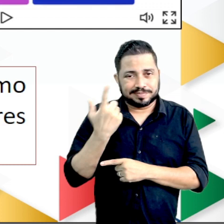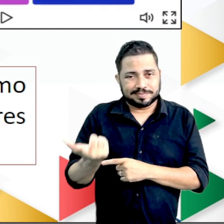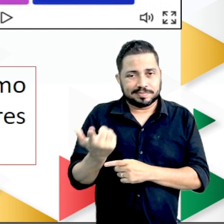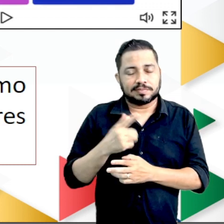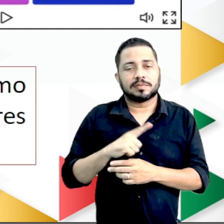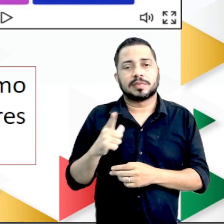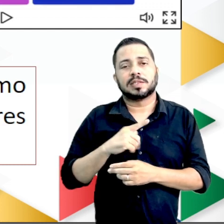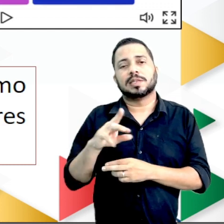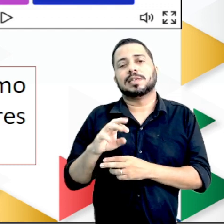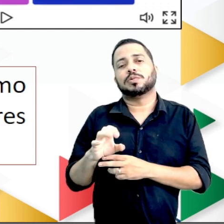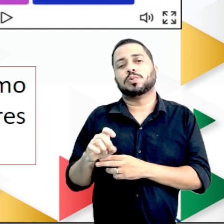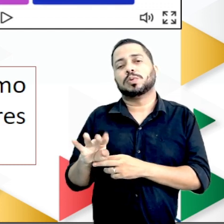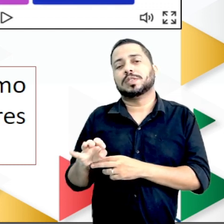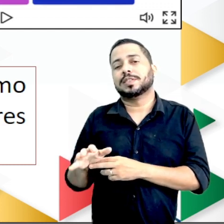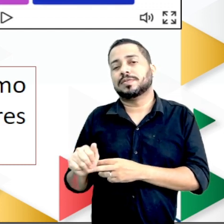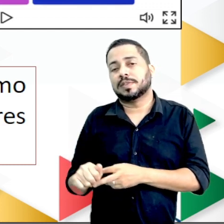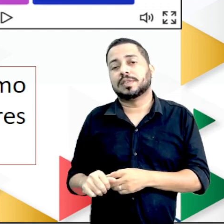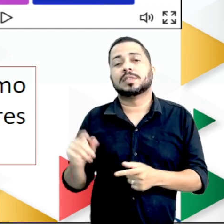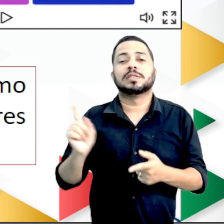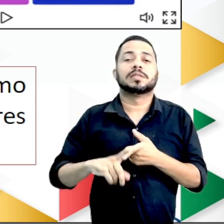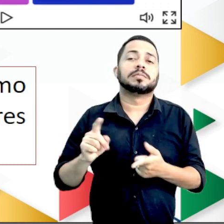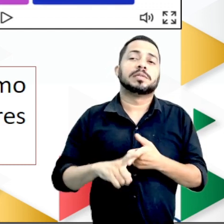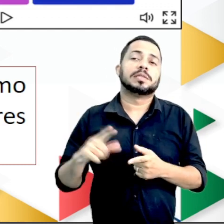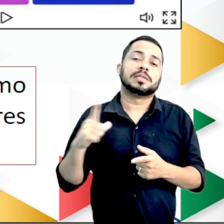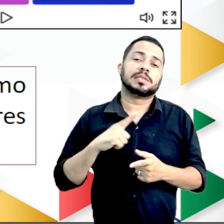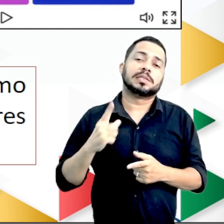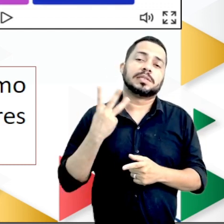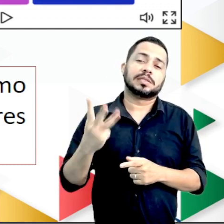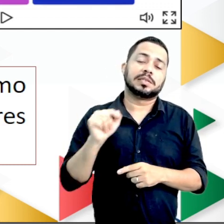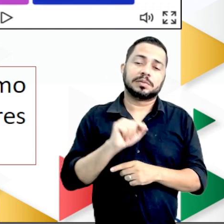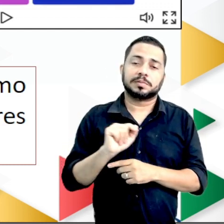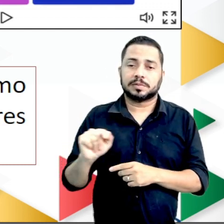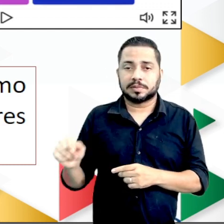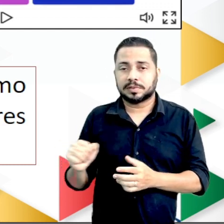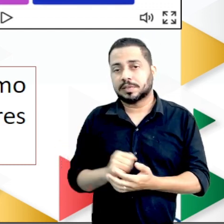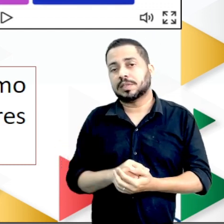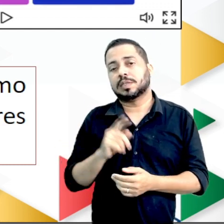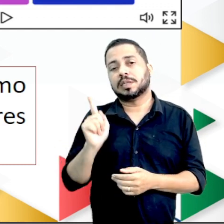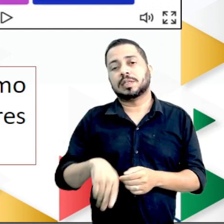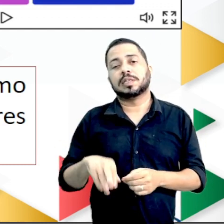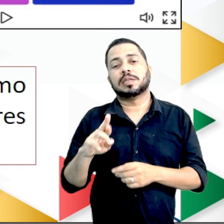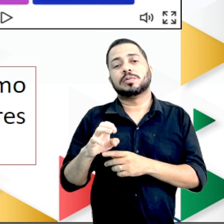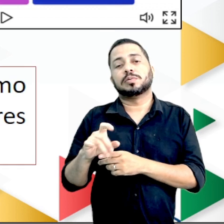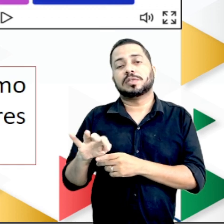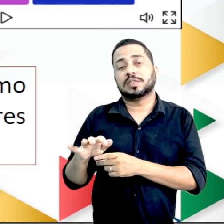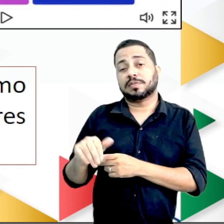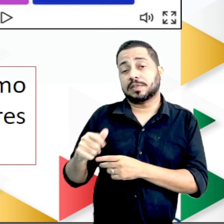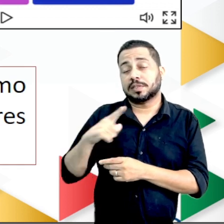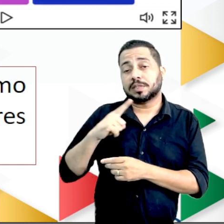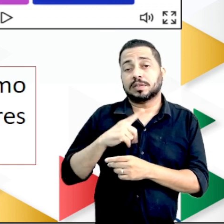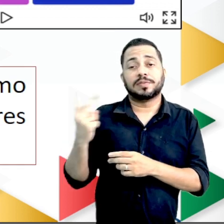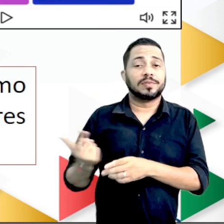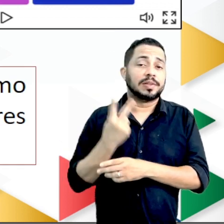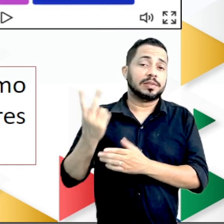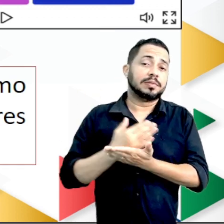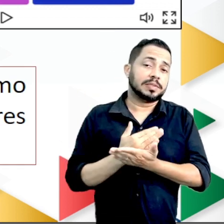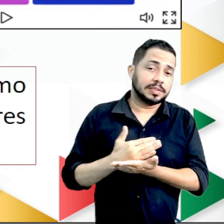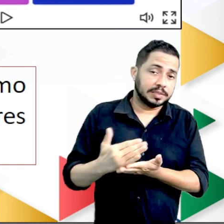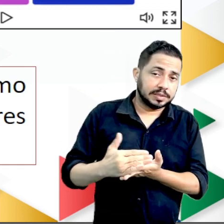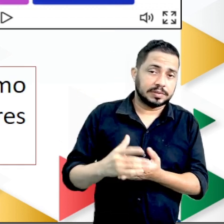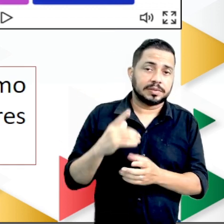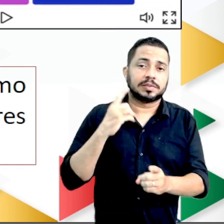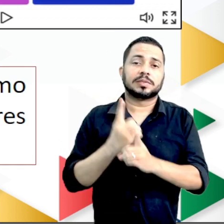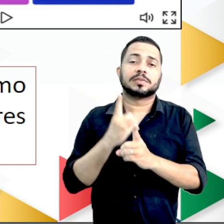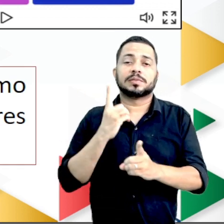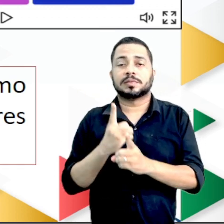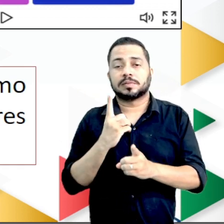Ela é recursiva e porque ela tem os 3 pontinhos da reticência, ela é recursiva porque eu tenho um valor inicial e para